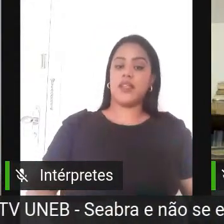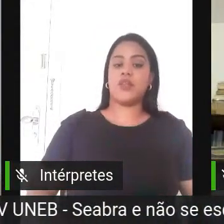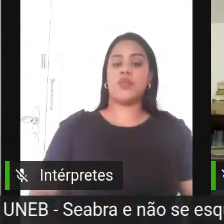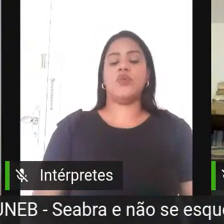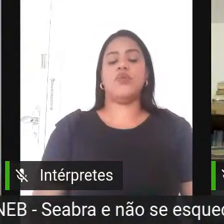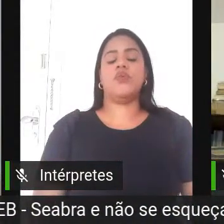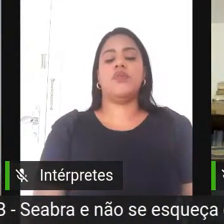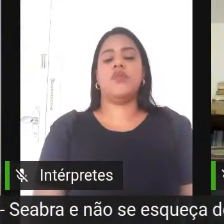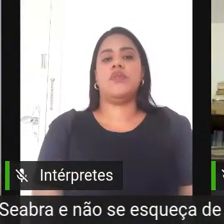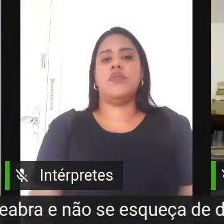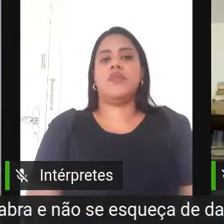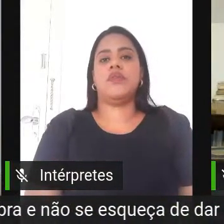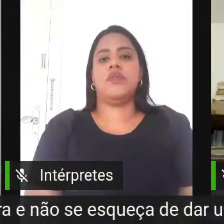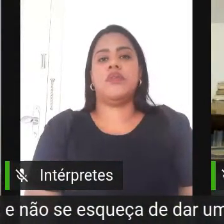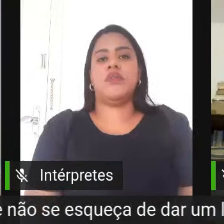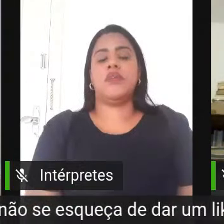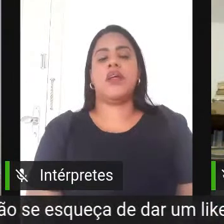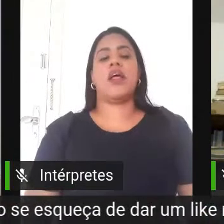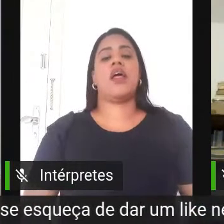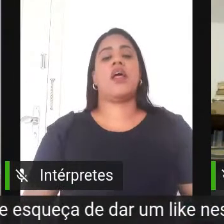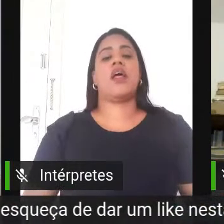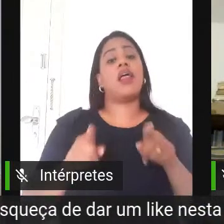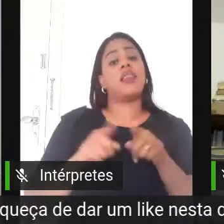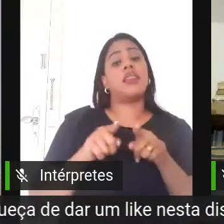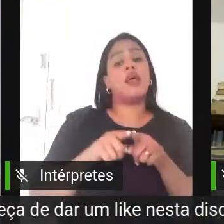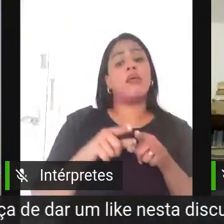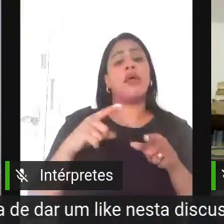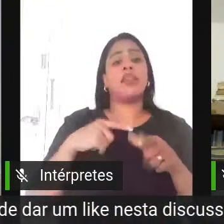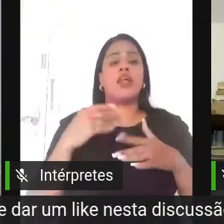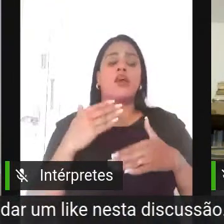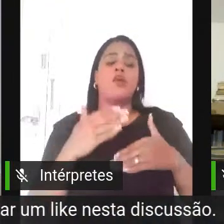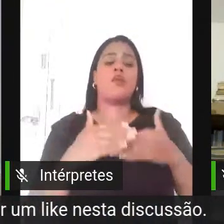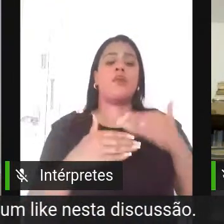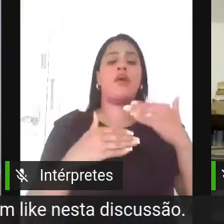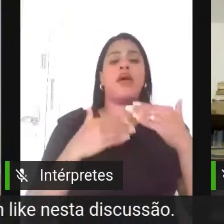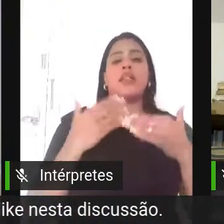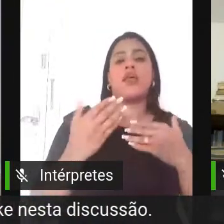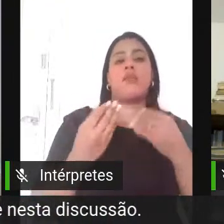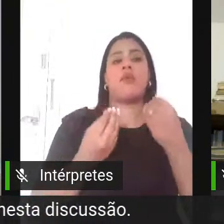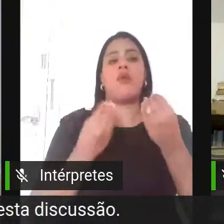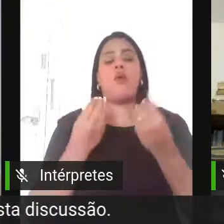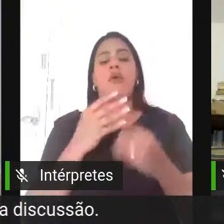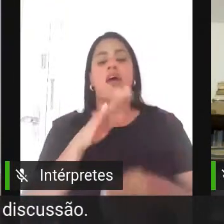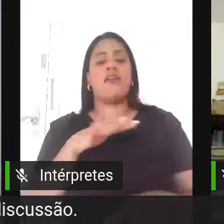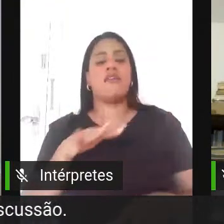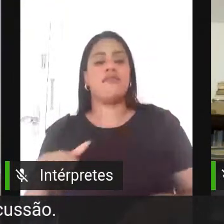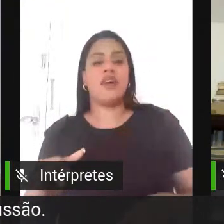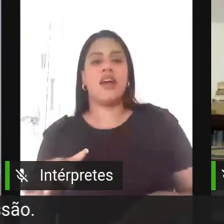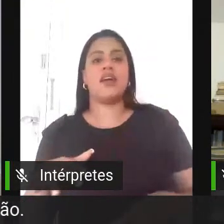e também a certas etapas epocais, como a infância, a juventude,